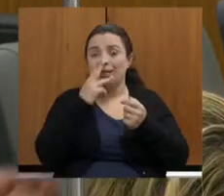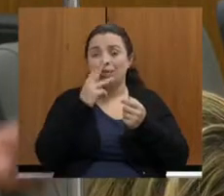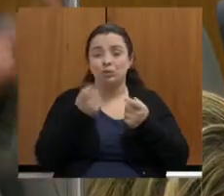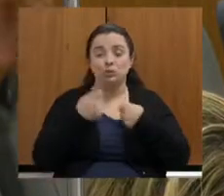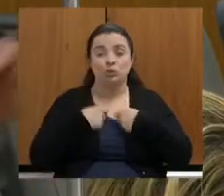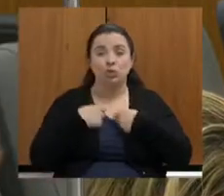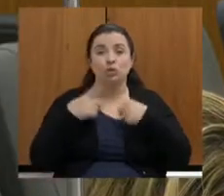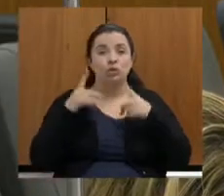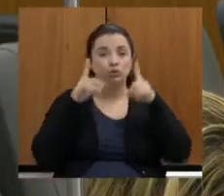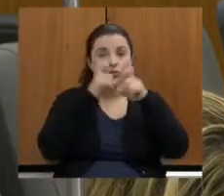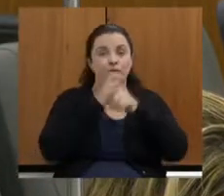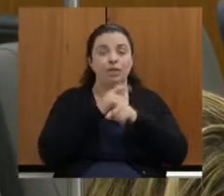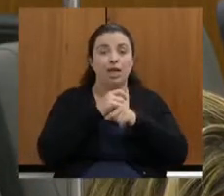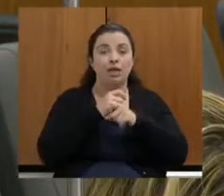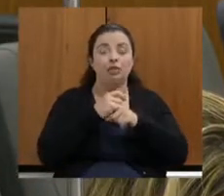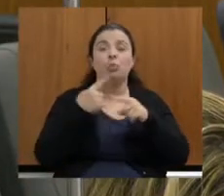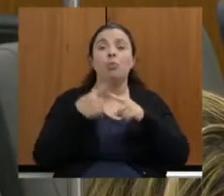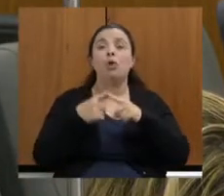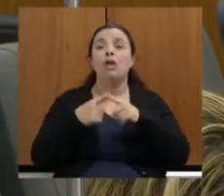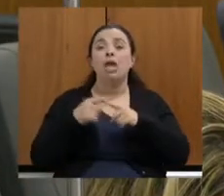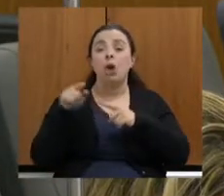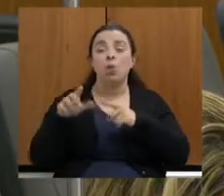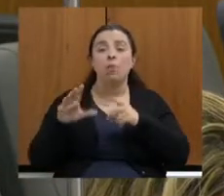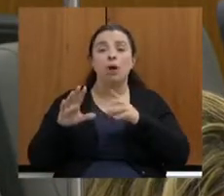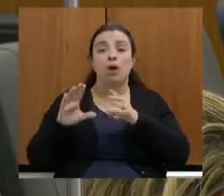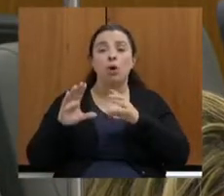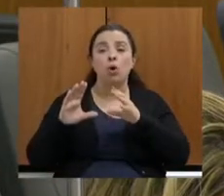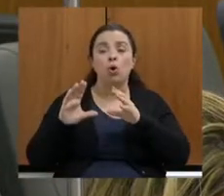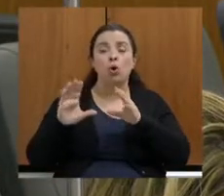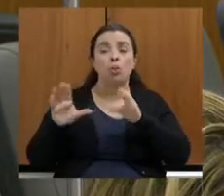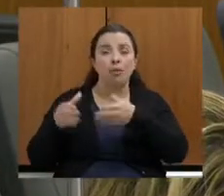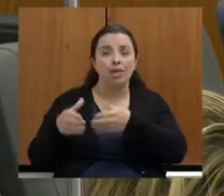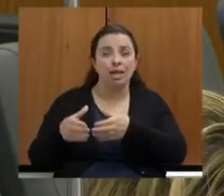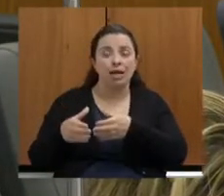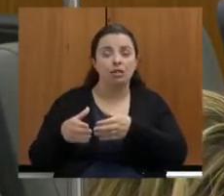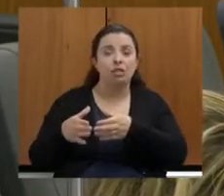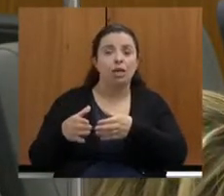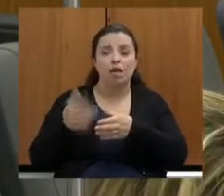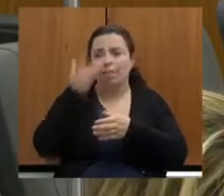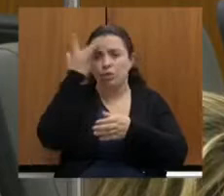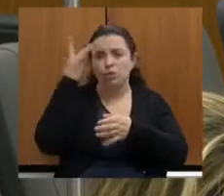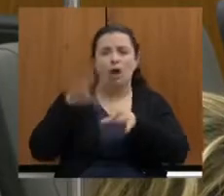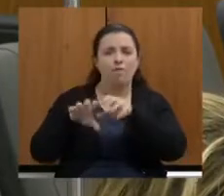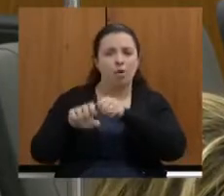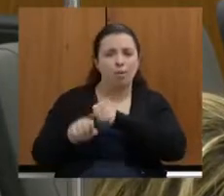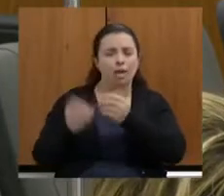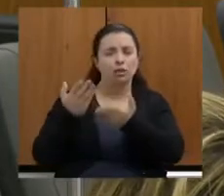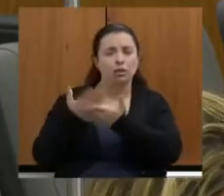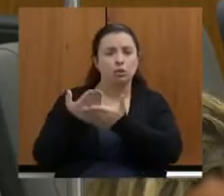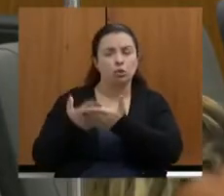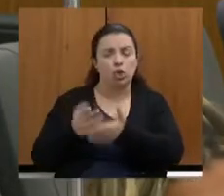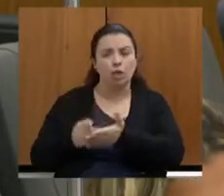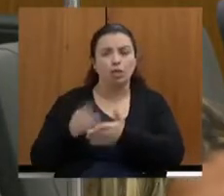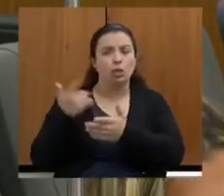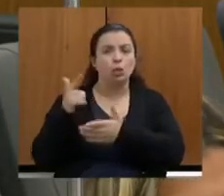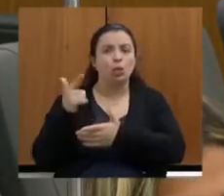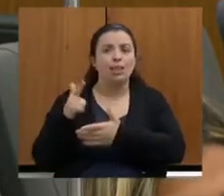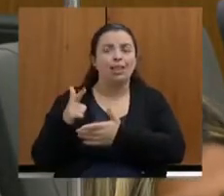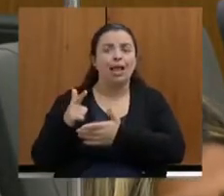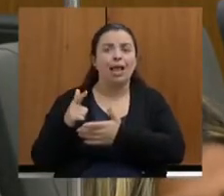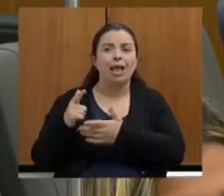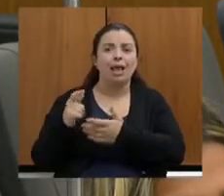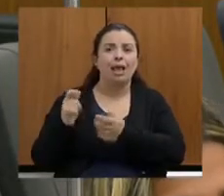porque uma comunidade que não tem pessoas estudadas para desenvolver um trabalho